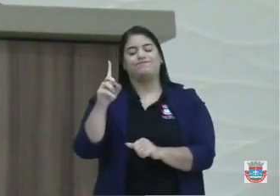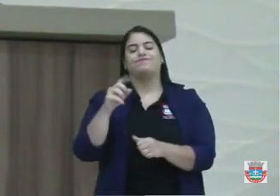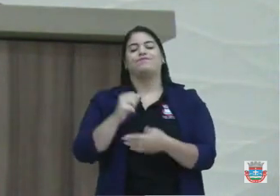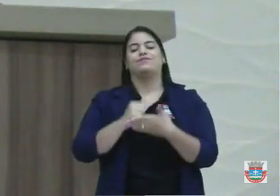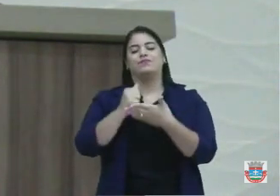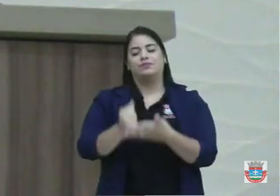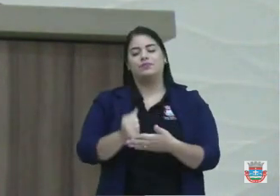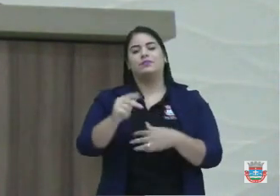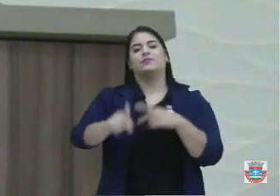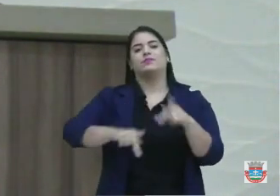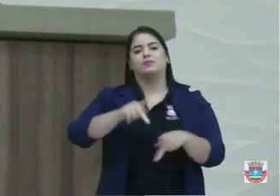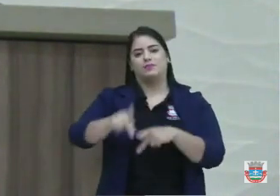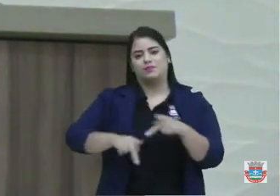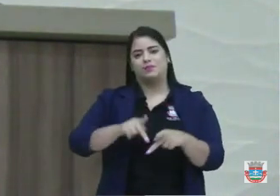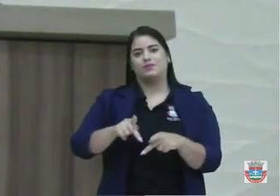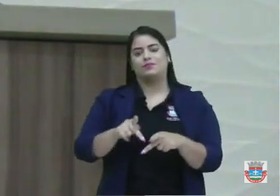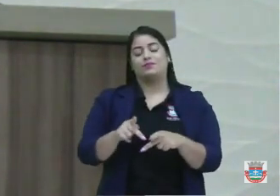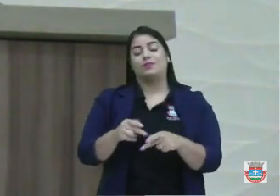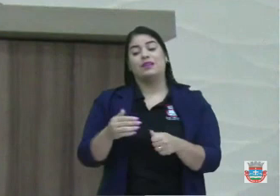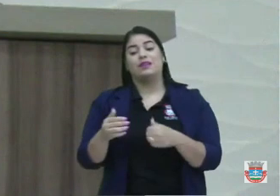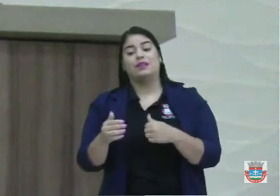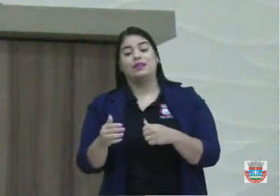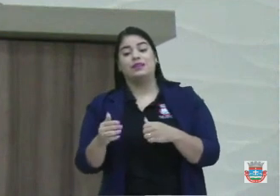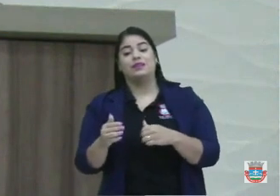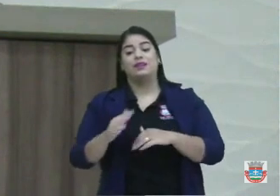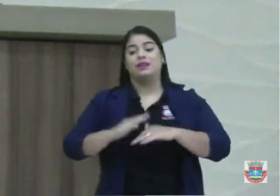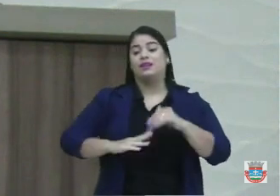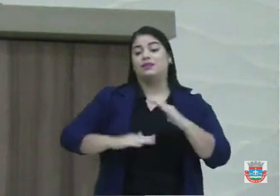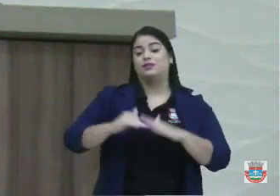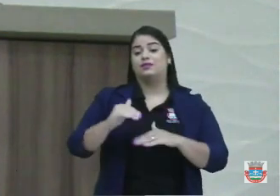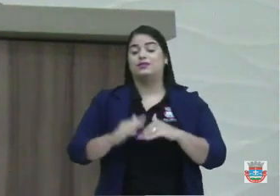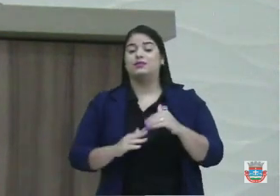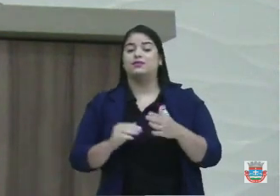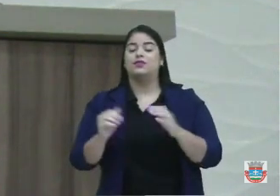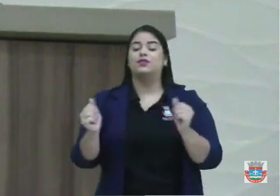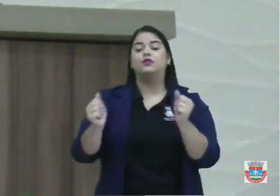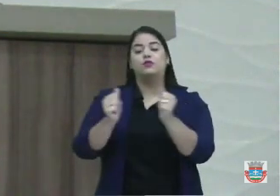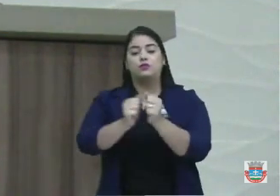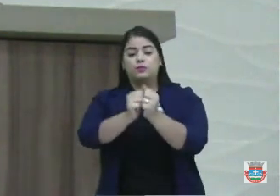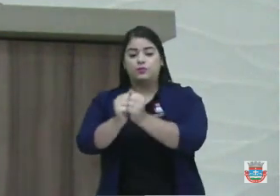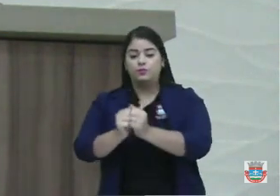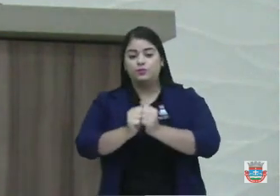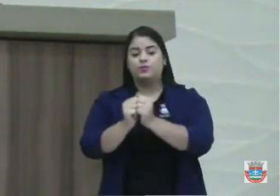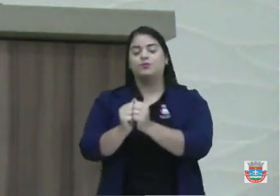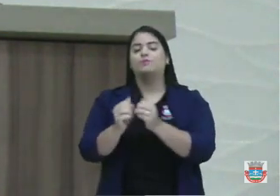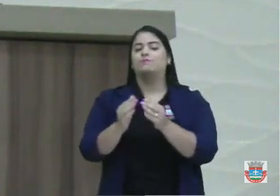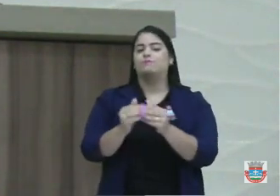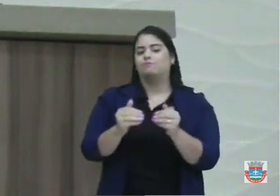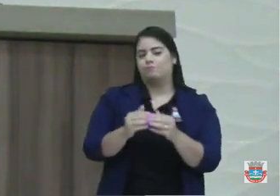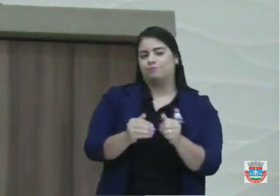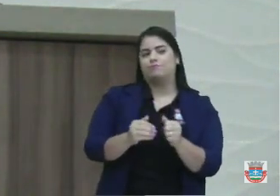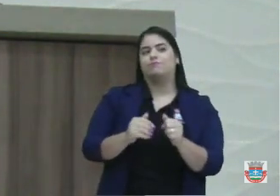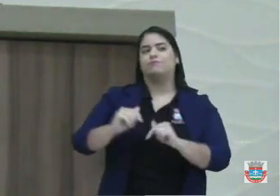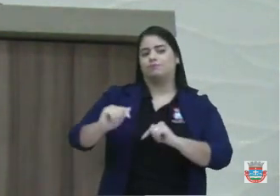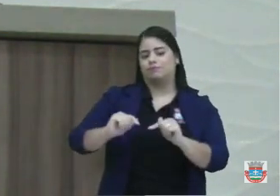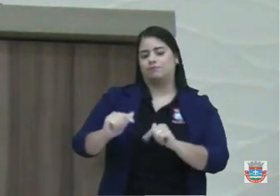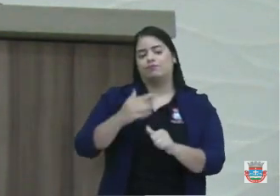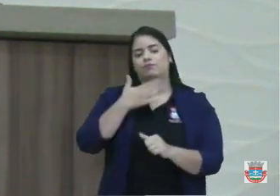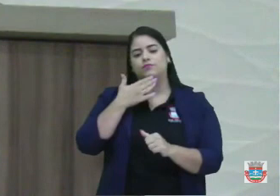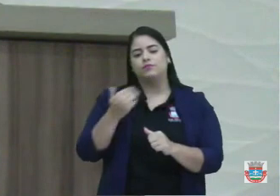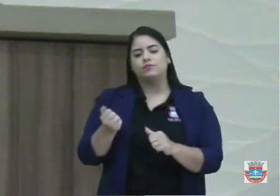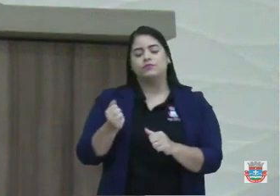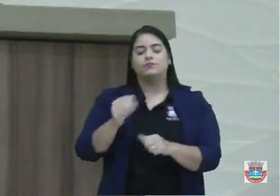da nossa população. E muitas vezes a gente está ali junto deles pedindo para que façam seu serviço. E a aração de